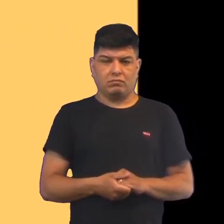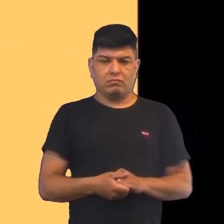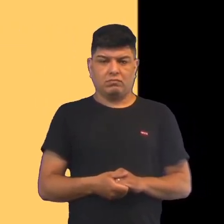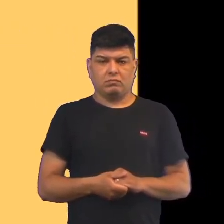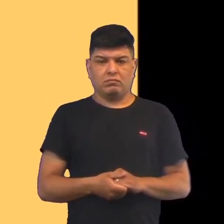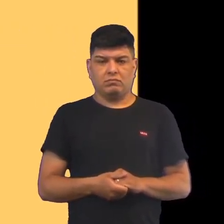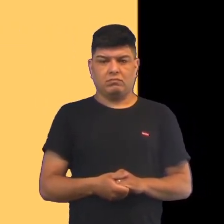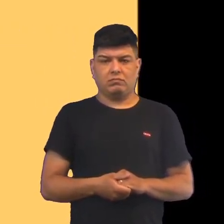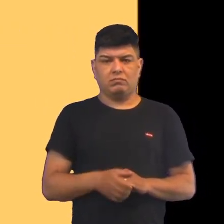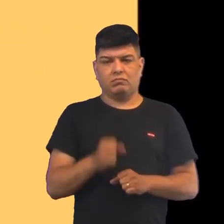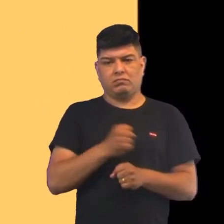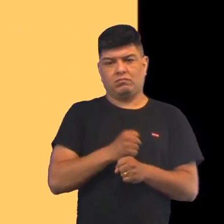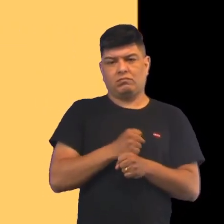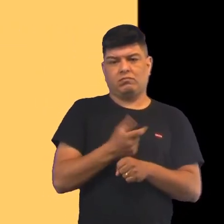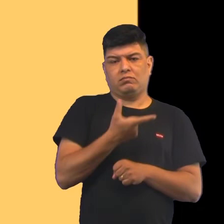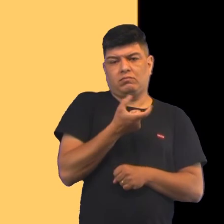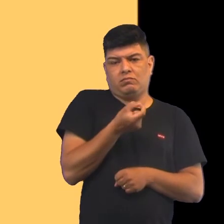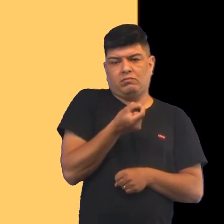de 2000.